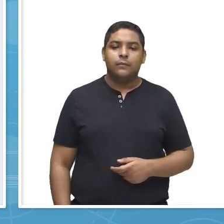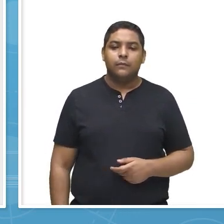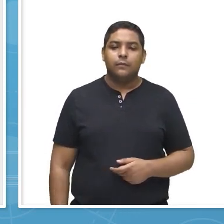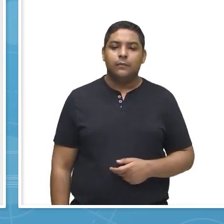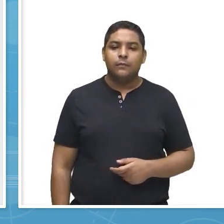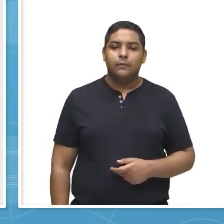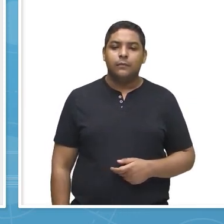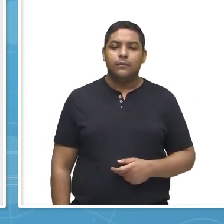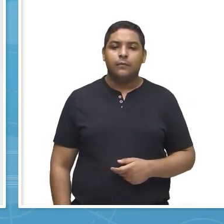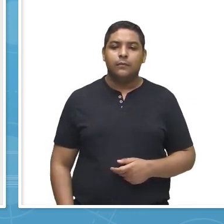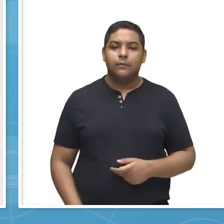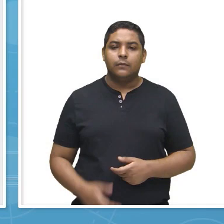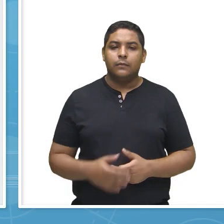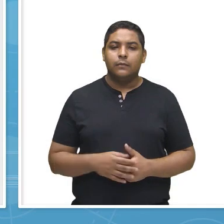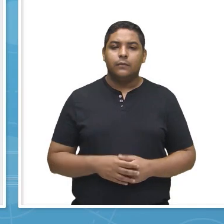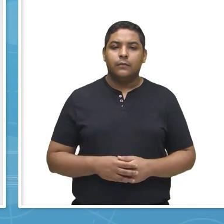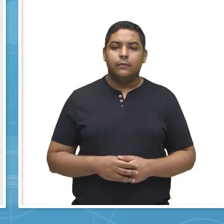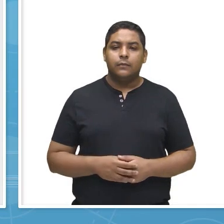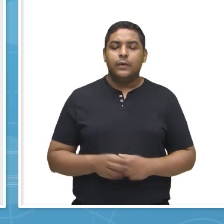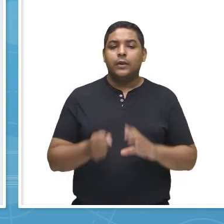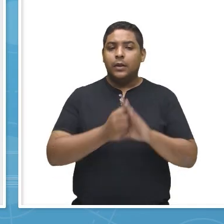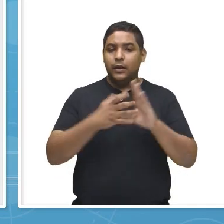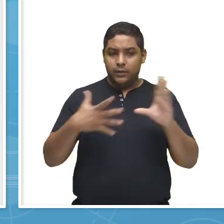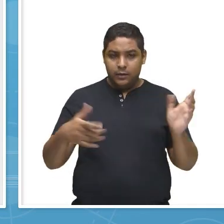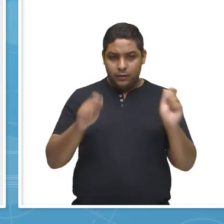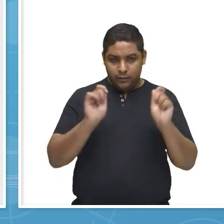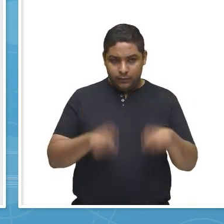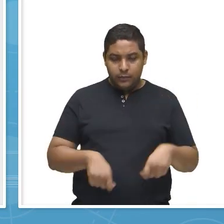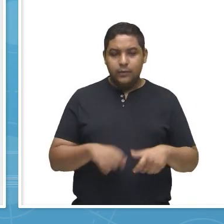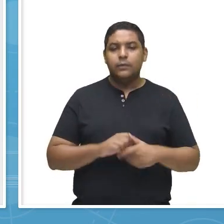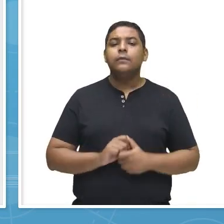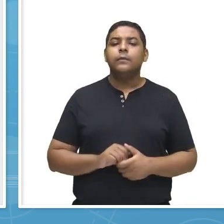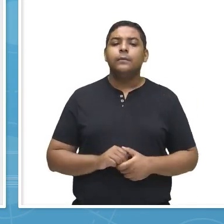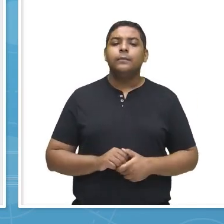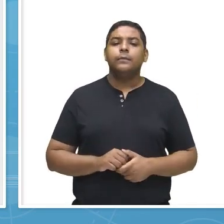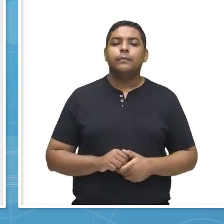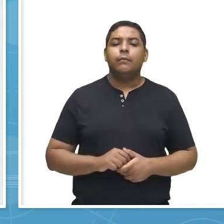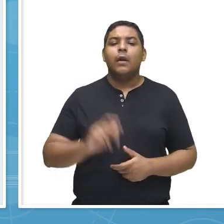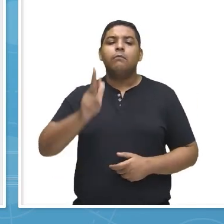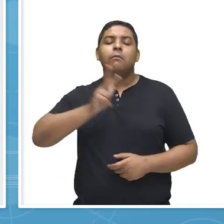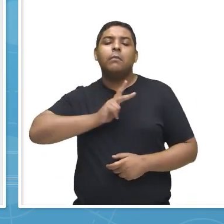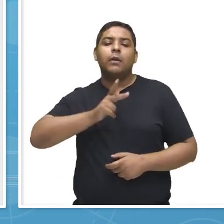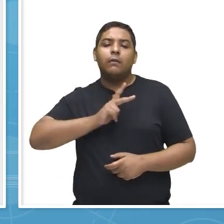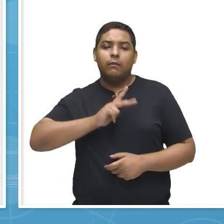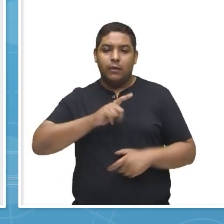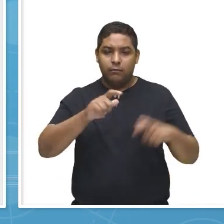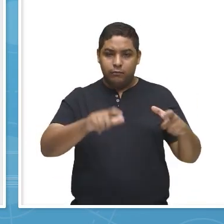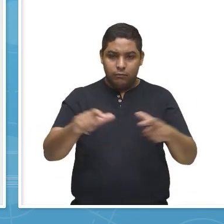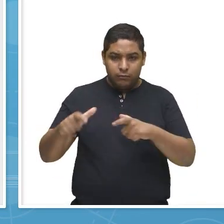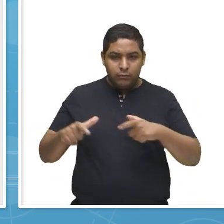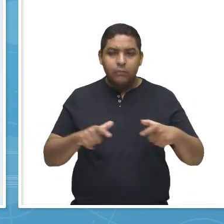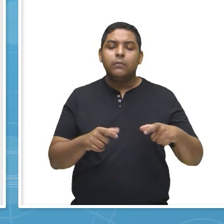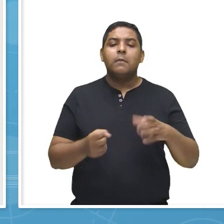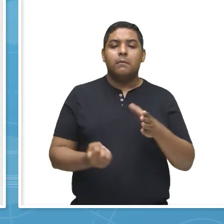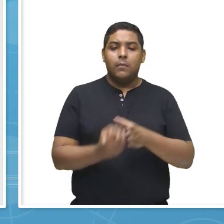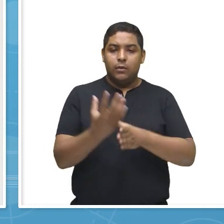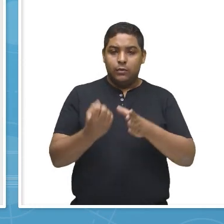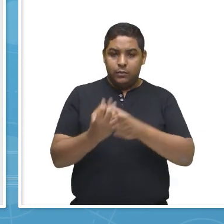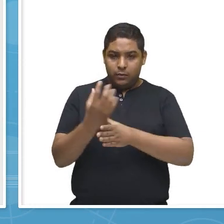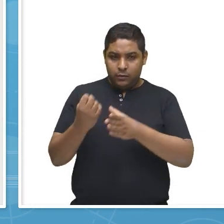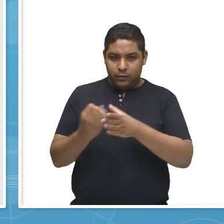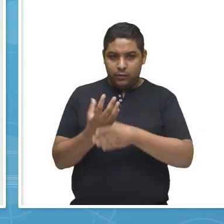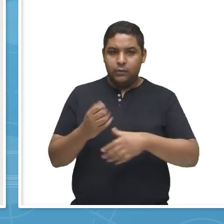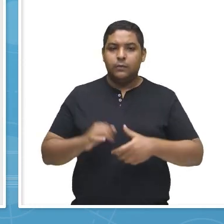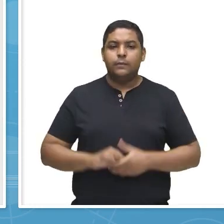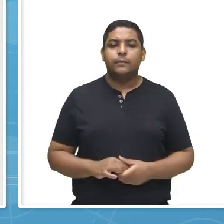as características possíveis, tá? Coloquei aqui, ó, propriedade privada dos meios de